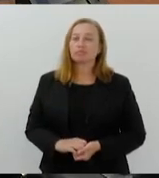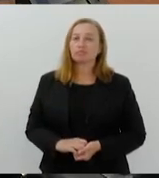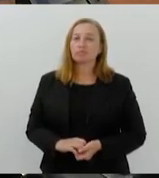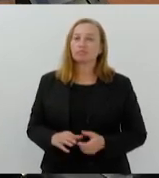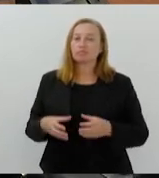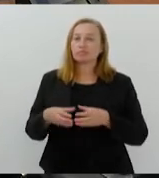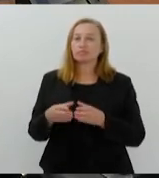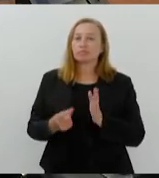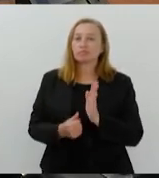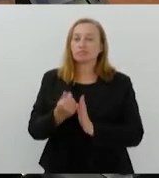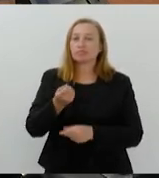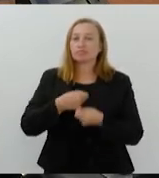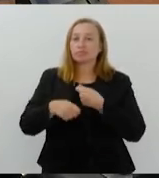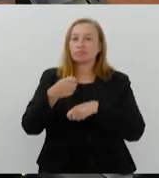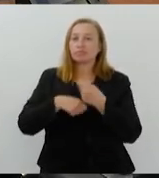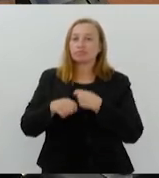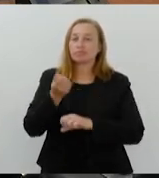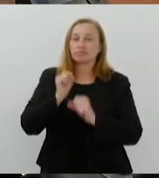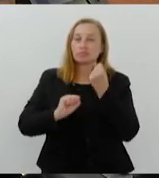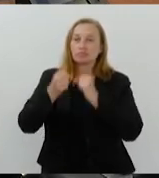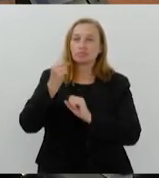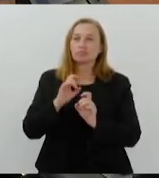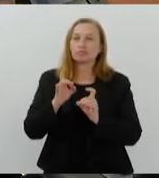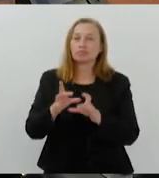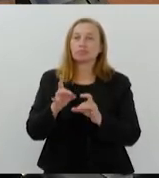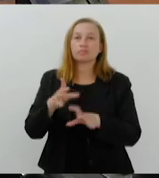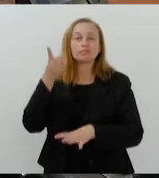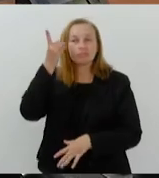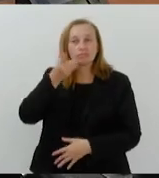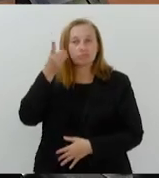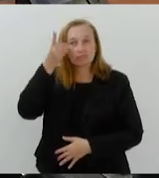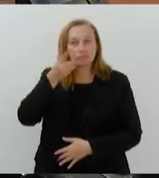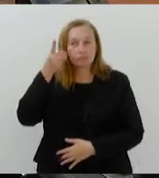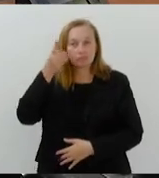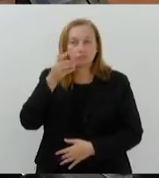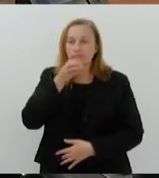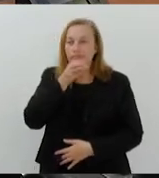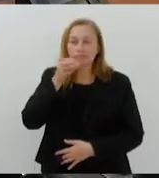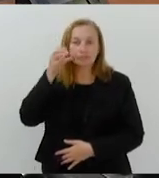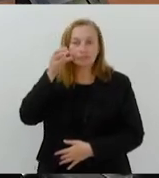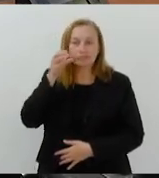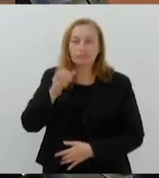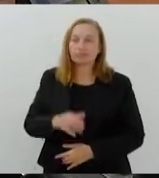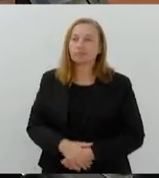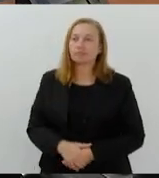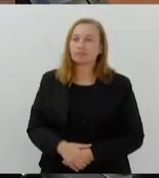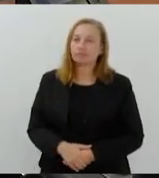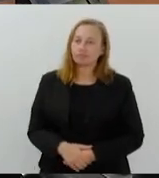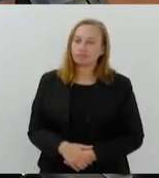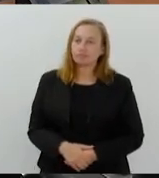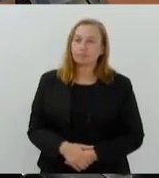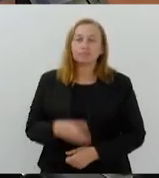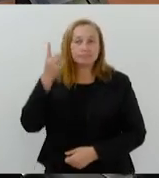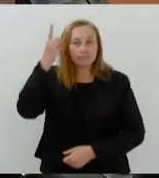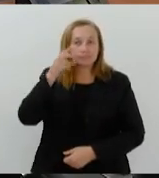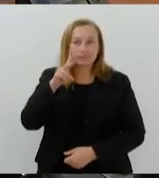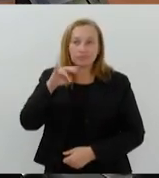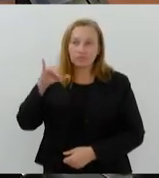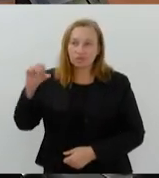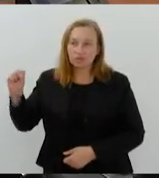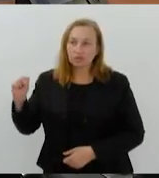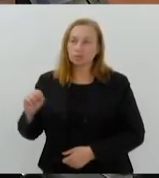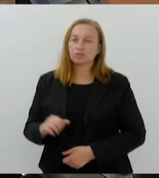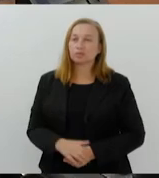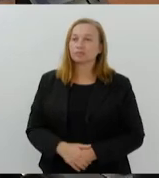Comissão de Economia, Indústria e Comércio, deputada Célia Jordão, deputado Vinícius